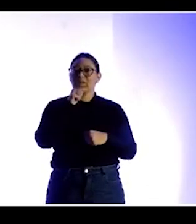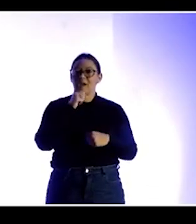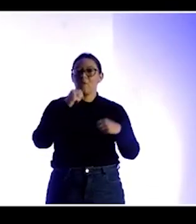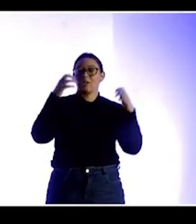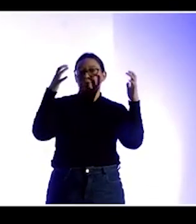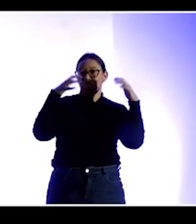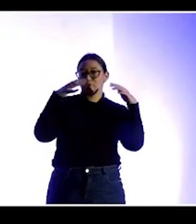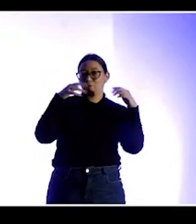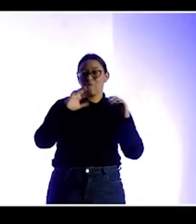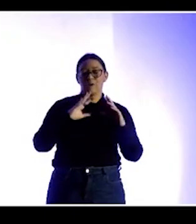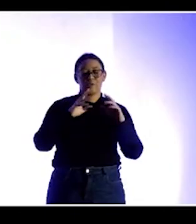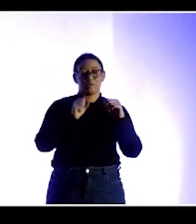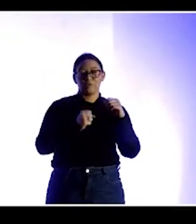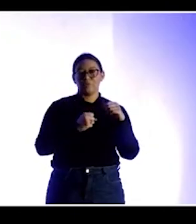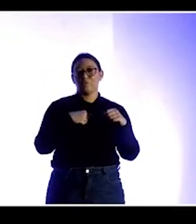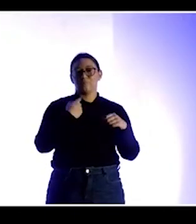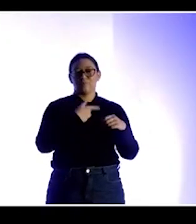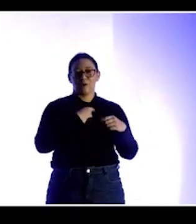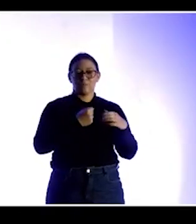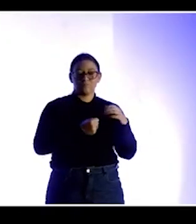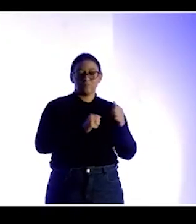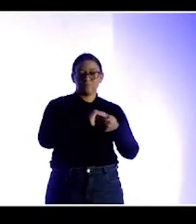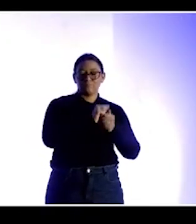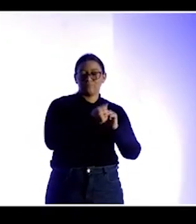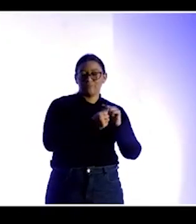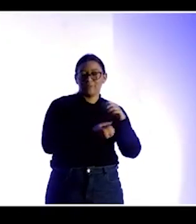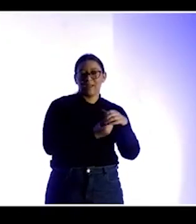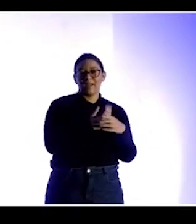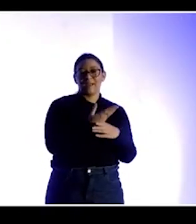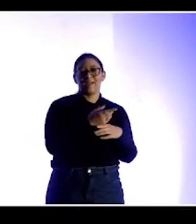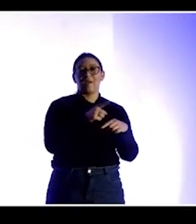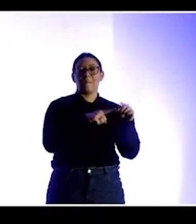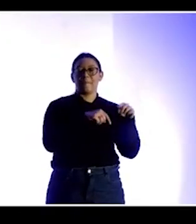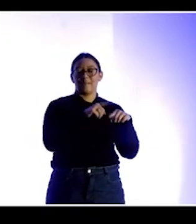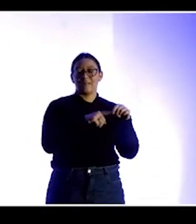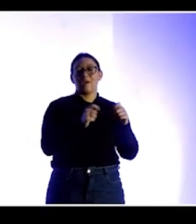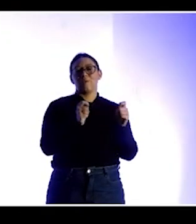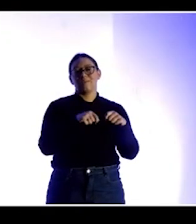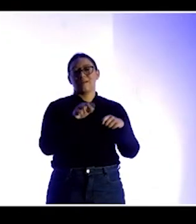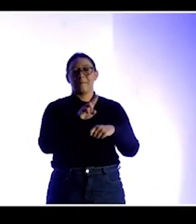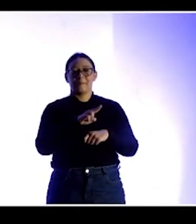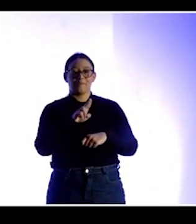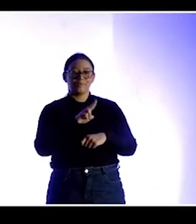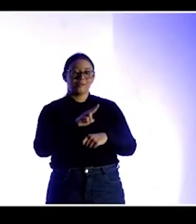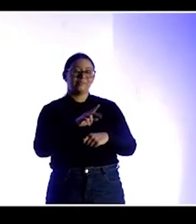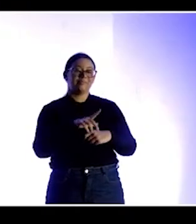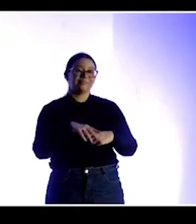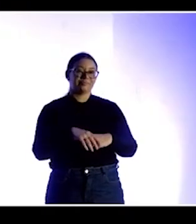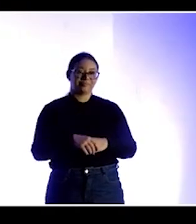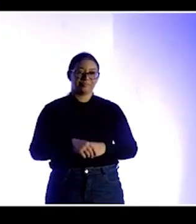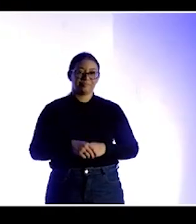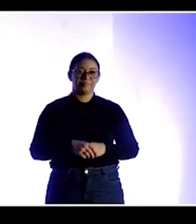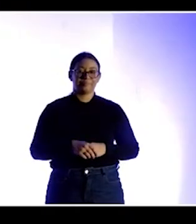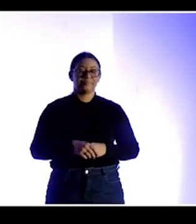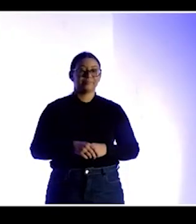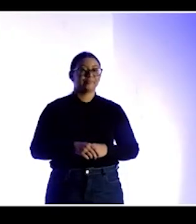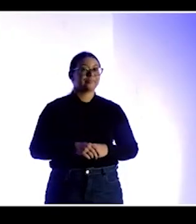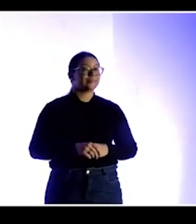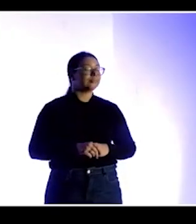usado a poucos passos do gerador agrivoltaico. Aqui está a captação de água da chuva, então gera